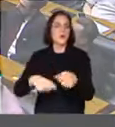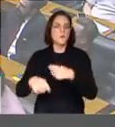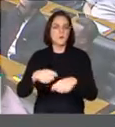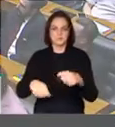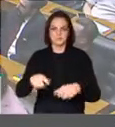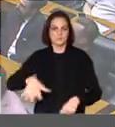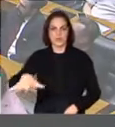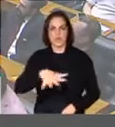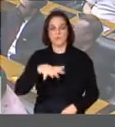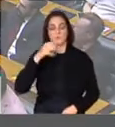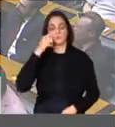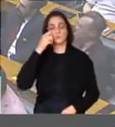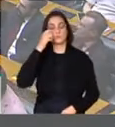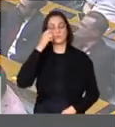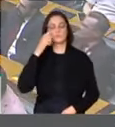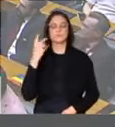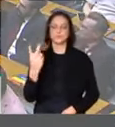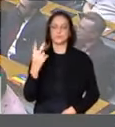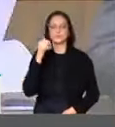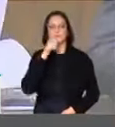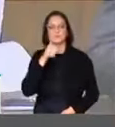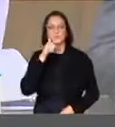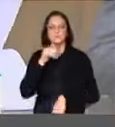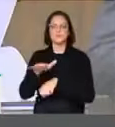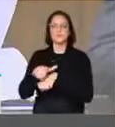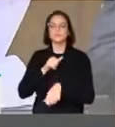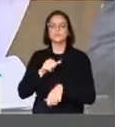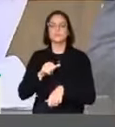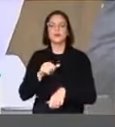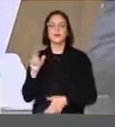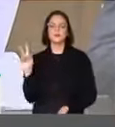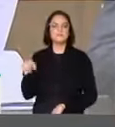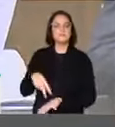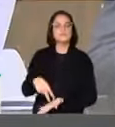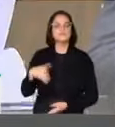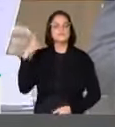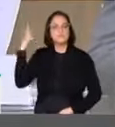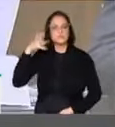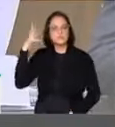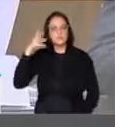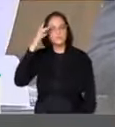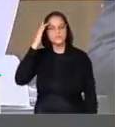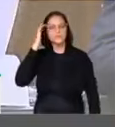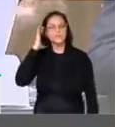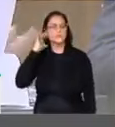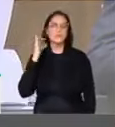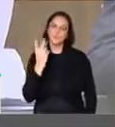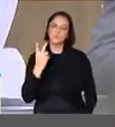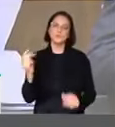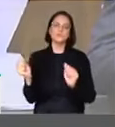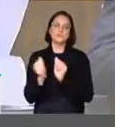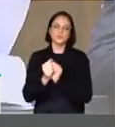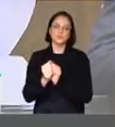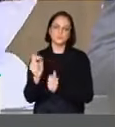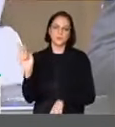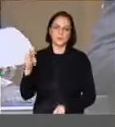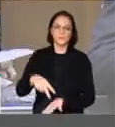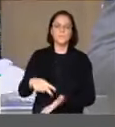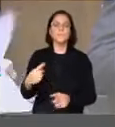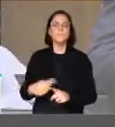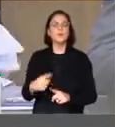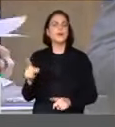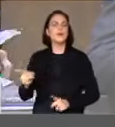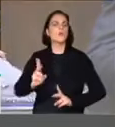duas mulheres para que possam juntas ocupar a tribuna, porque deram continuidade a uma